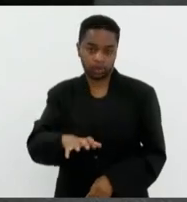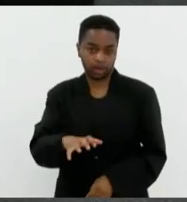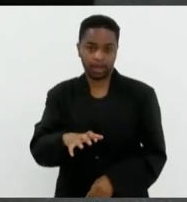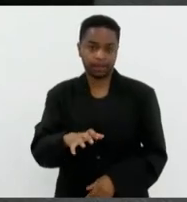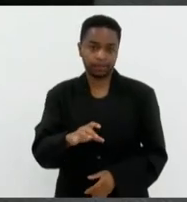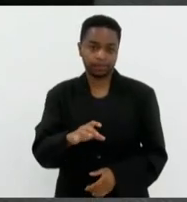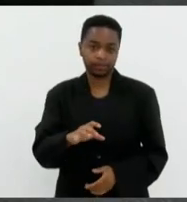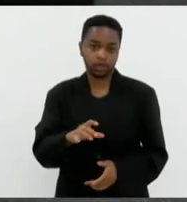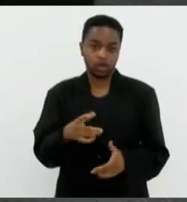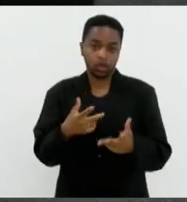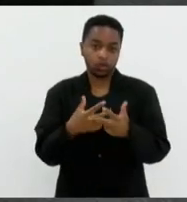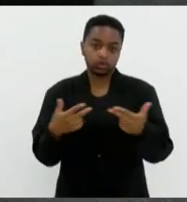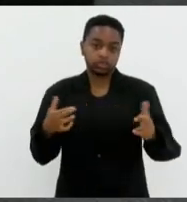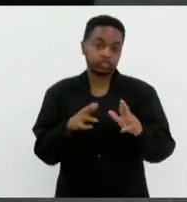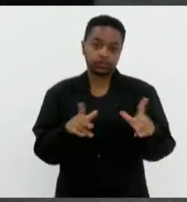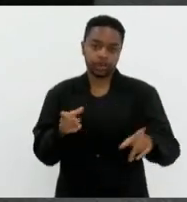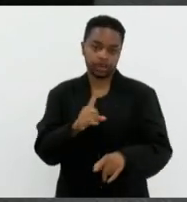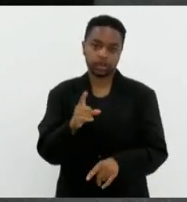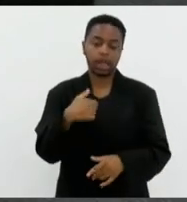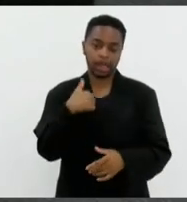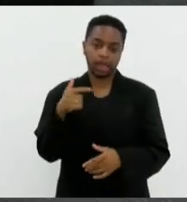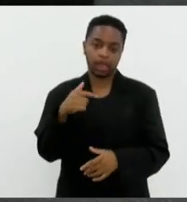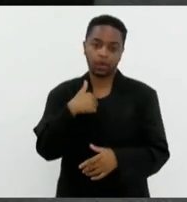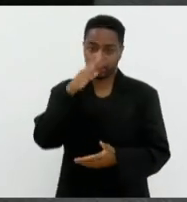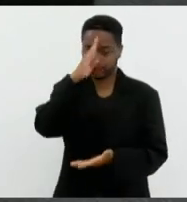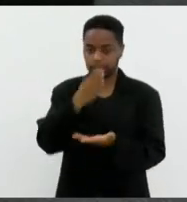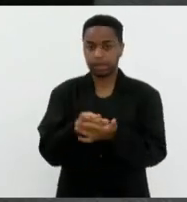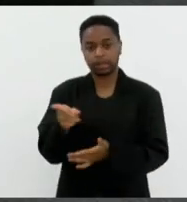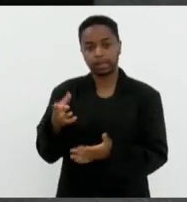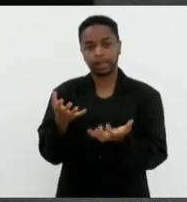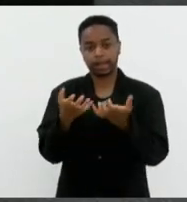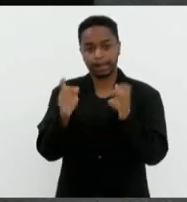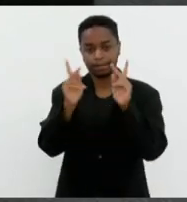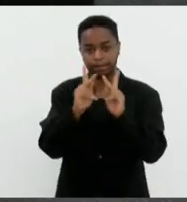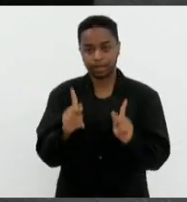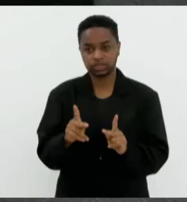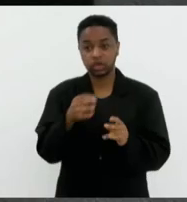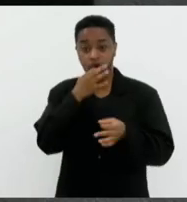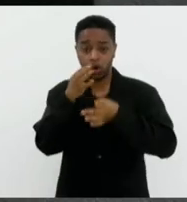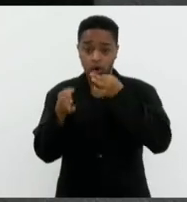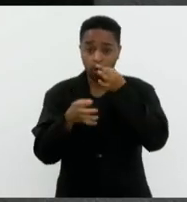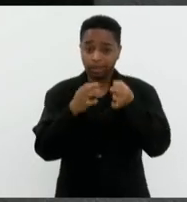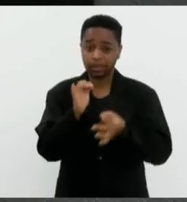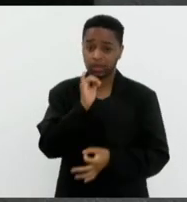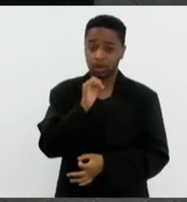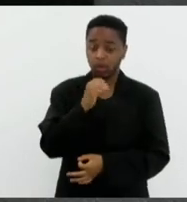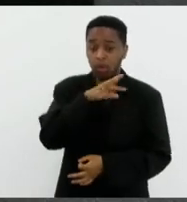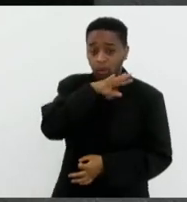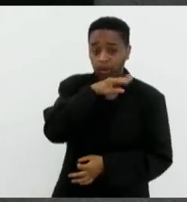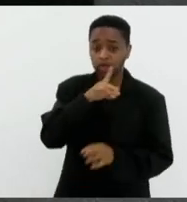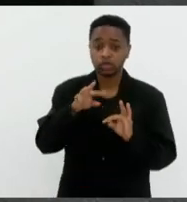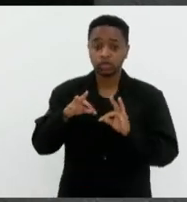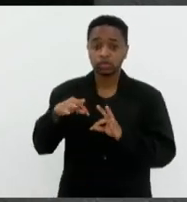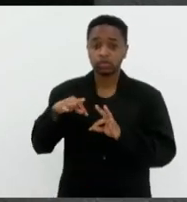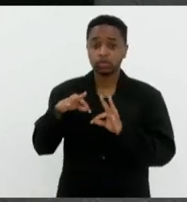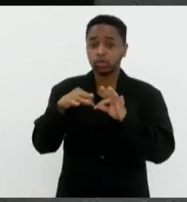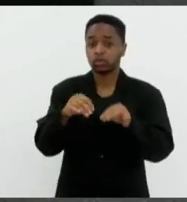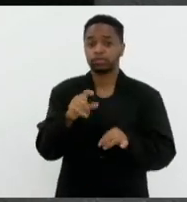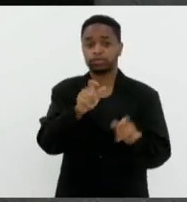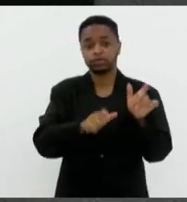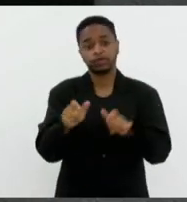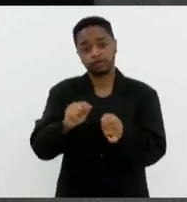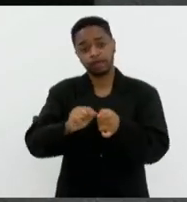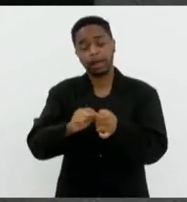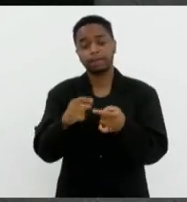seja diferente, queira a paz. Comentários infelizes todos nós fazemos, até porque